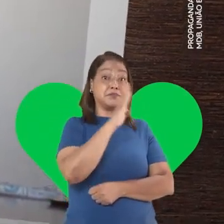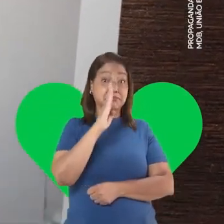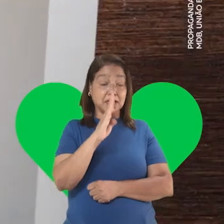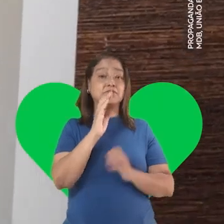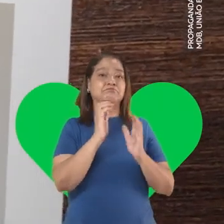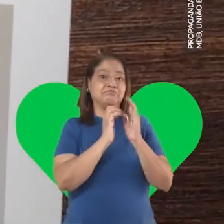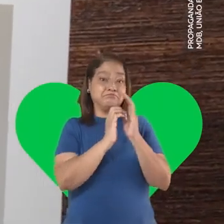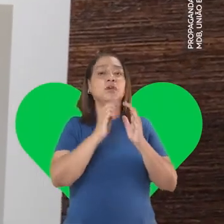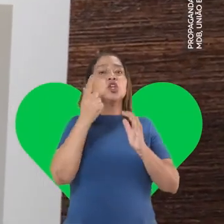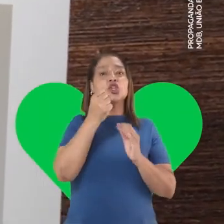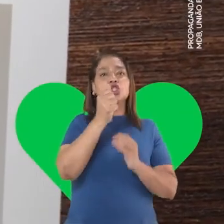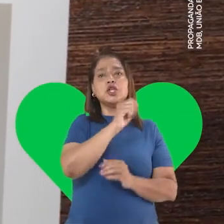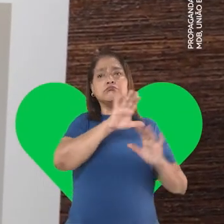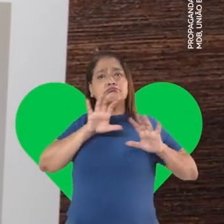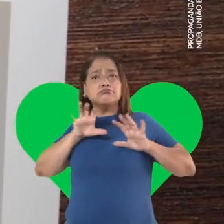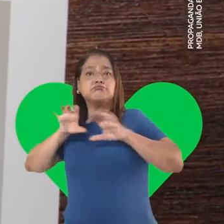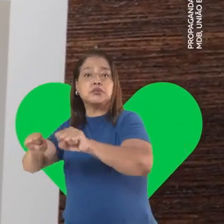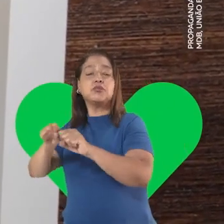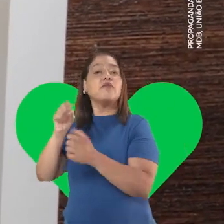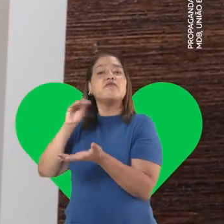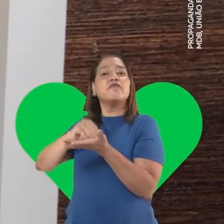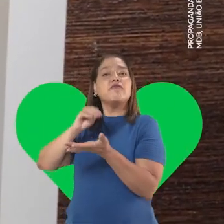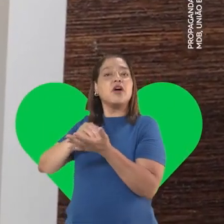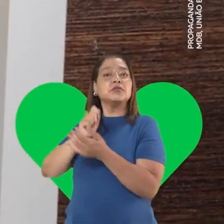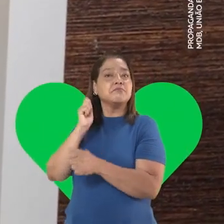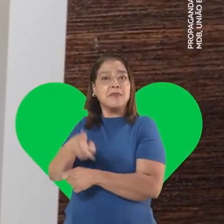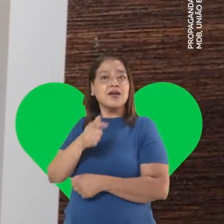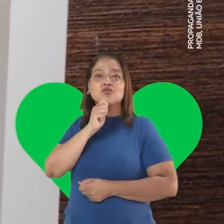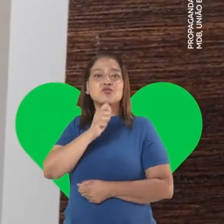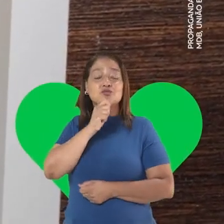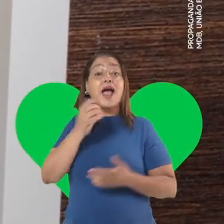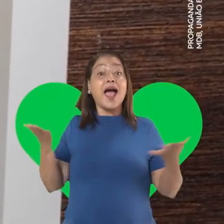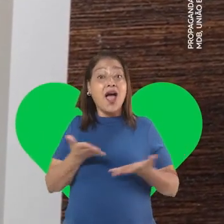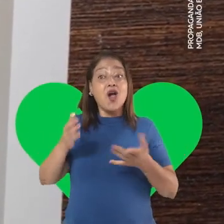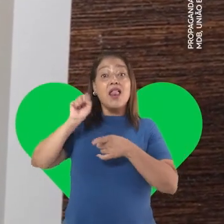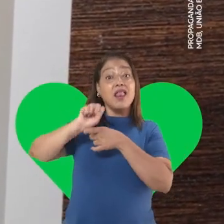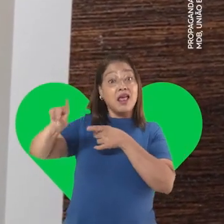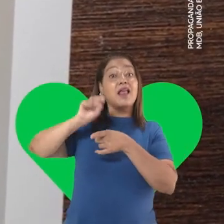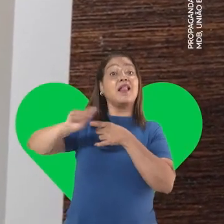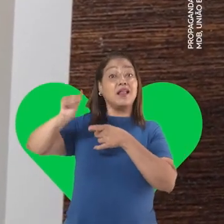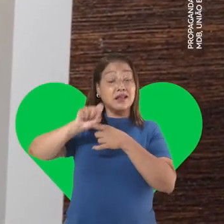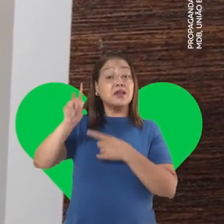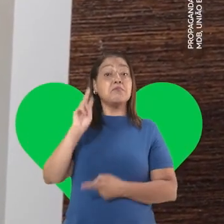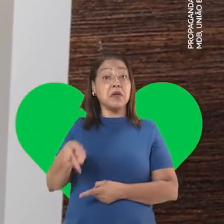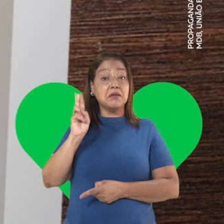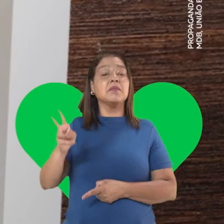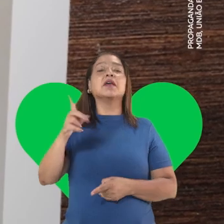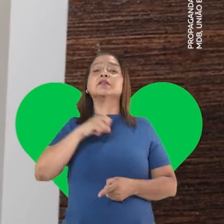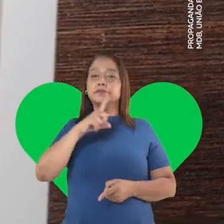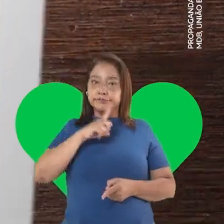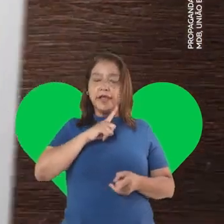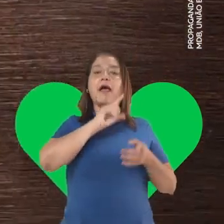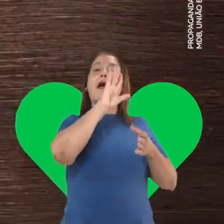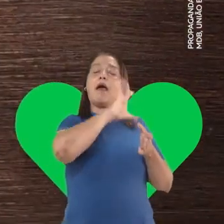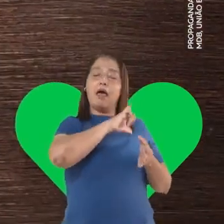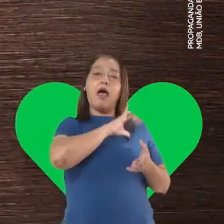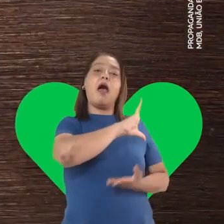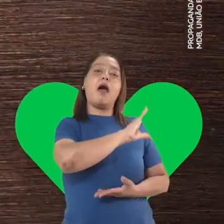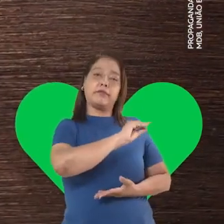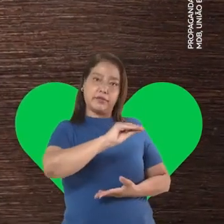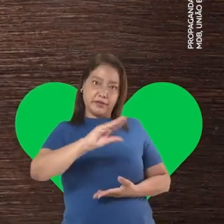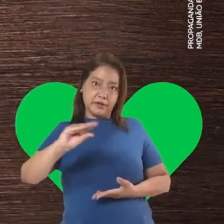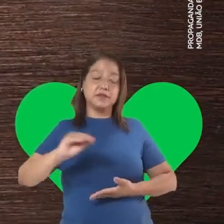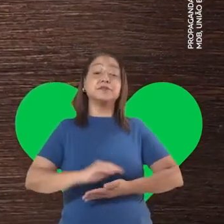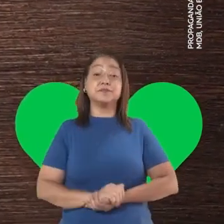por falta de pagamento. Agora ele aluga o mesmo prédio e adivinha? Está devendo novamente os aluguéis. Compra